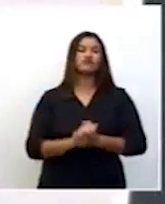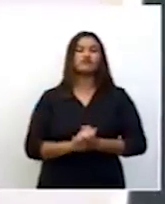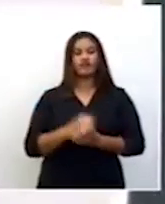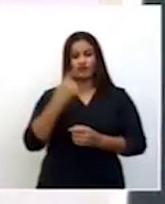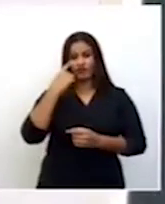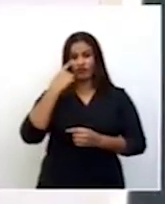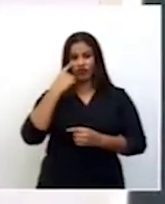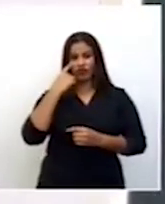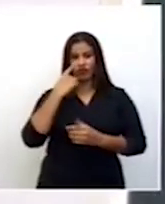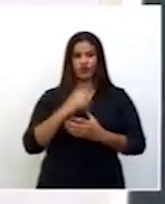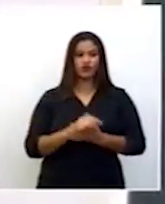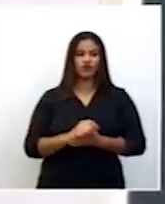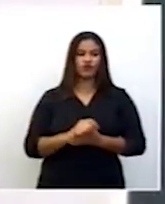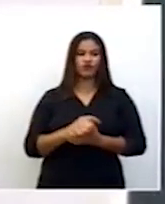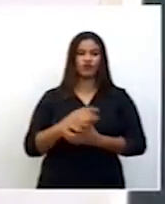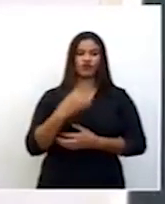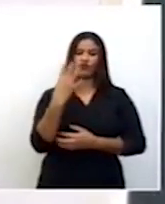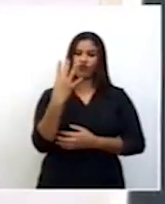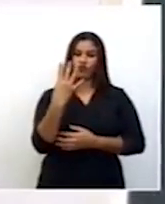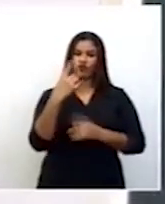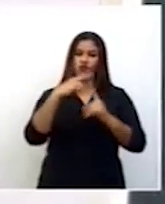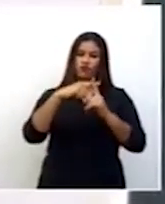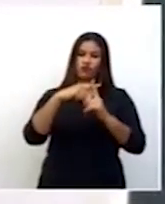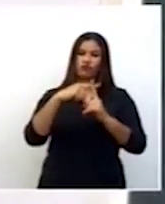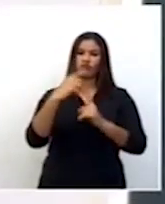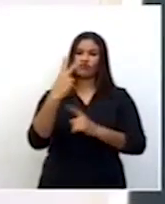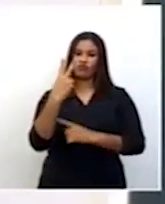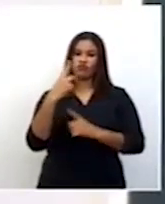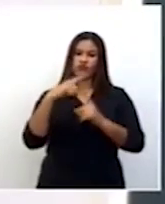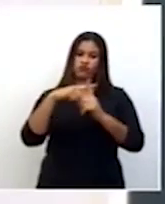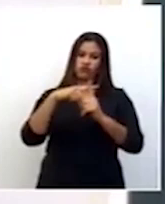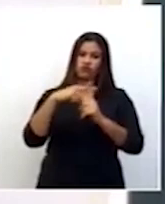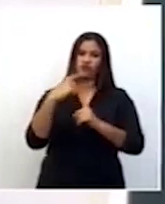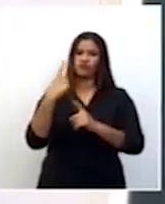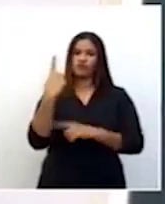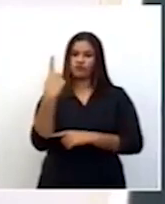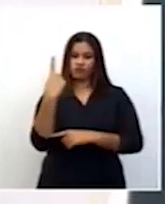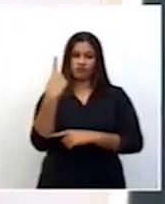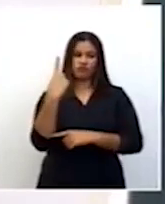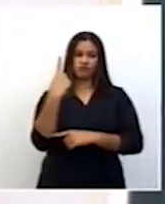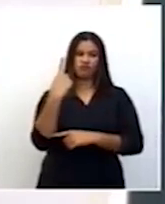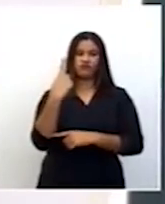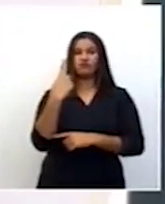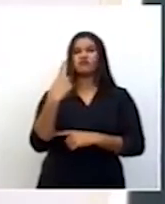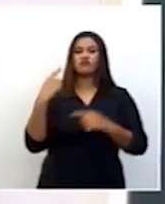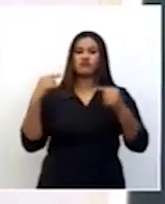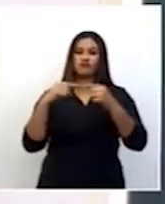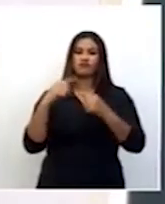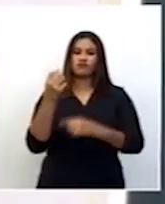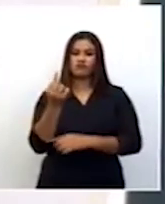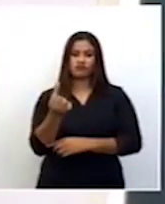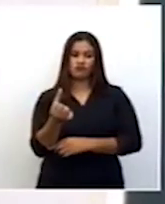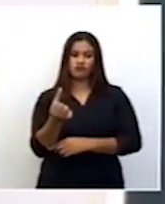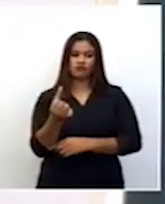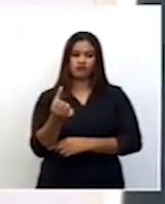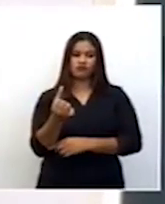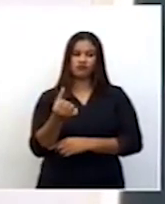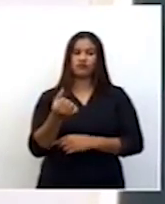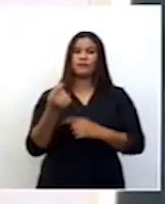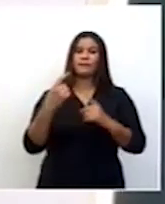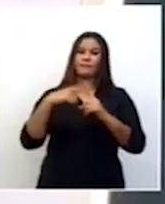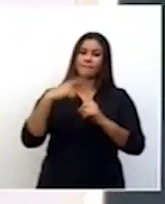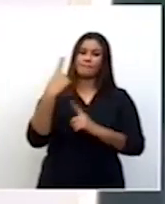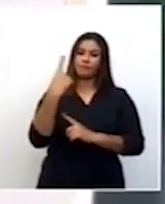cima. 4 mais 2 mais 1 aqui, ó. 4 mais 2, 6. Mais 1,